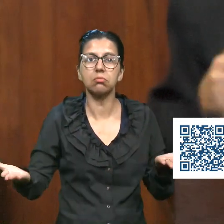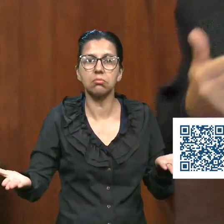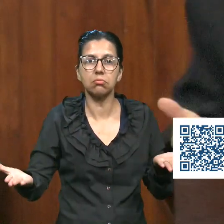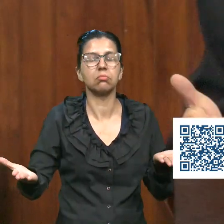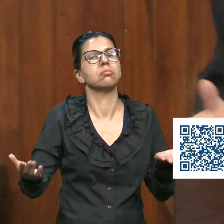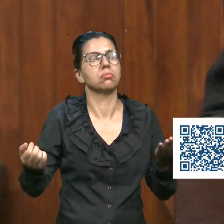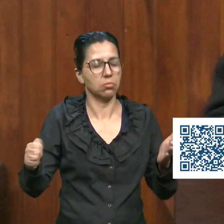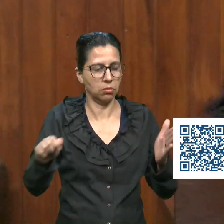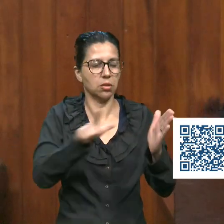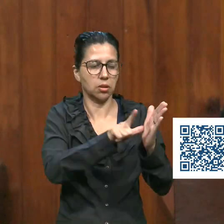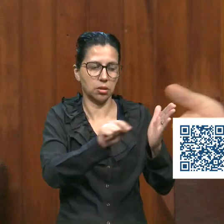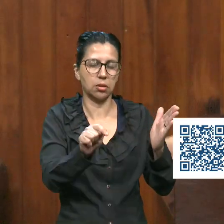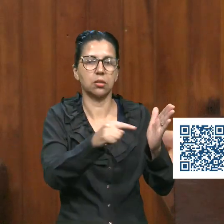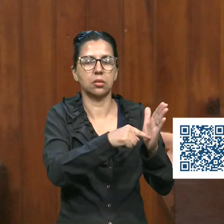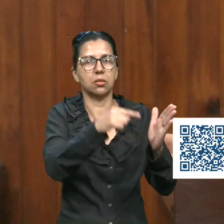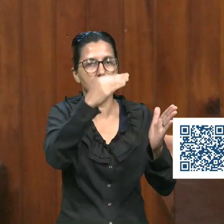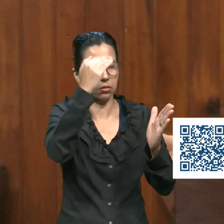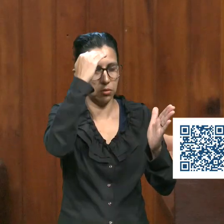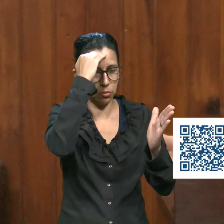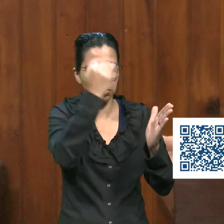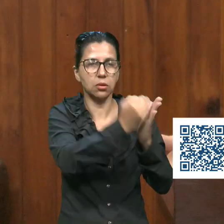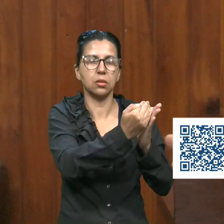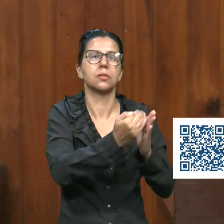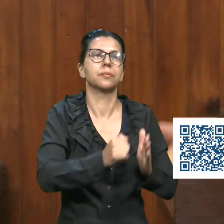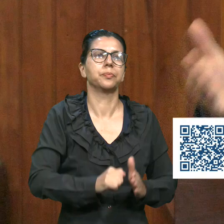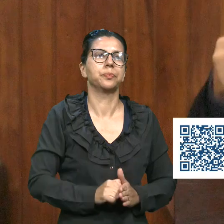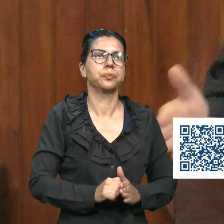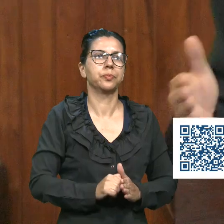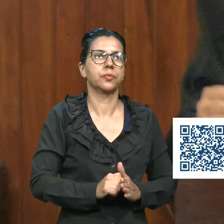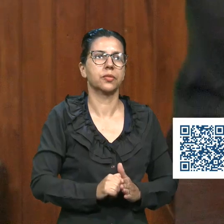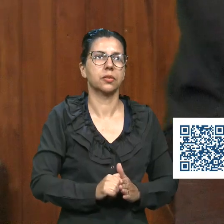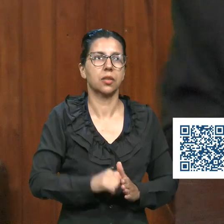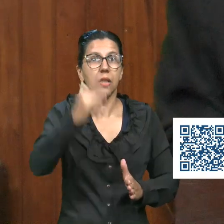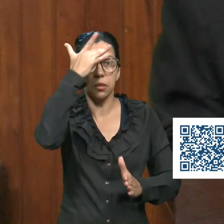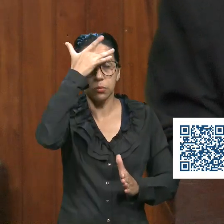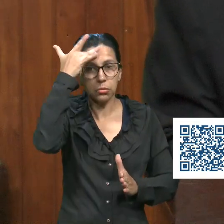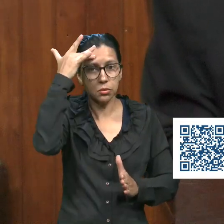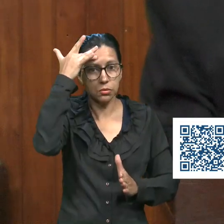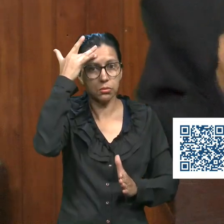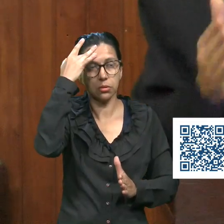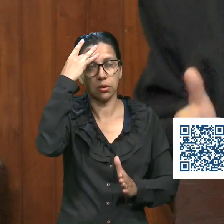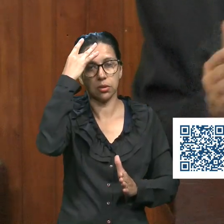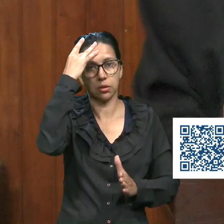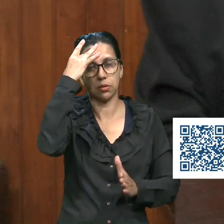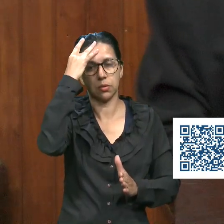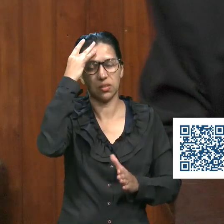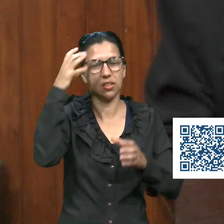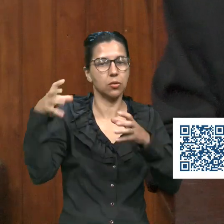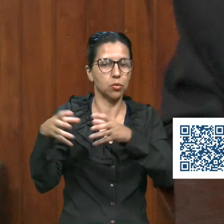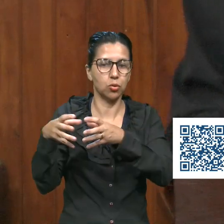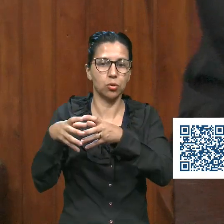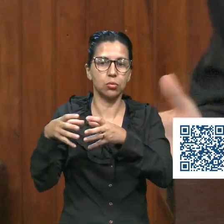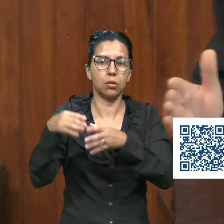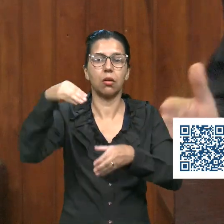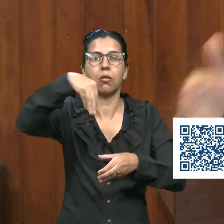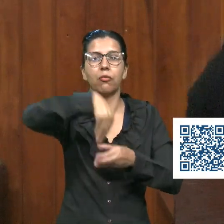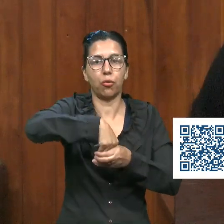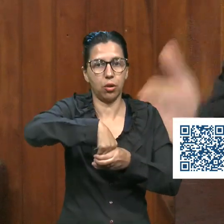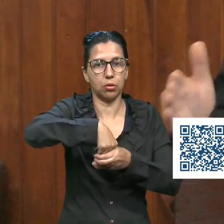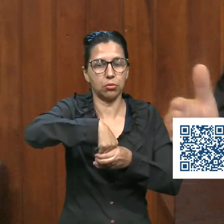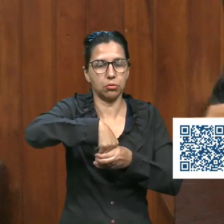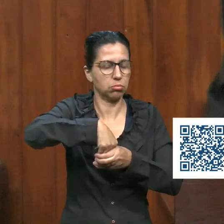a honrar os princípios do conservadorismo, não é? Porque a maior parte hoje do Congresso Nacional vai votar pela